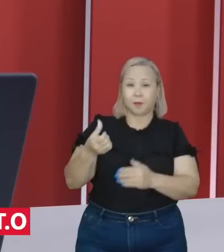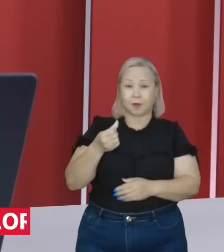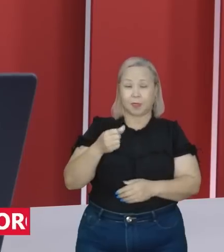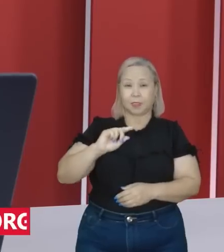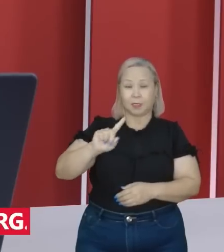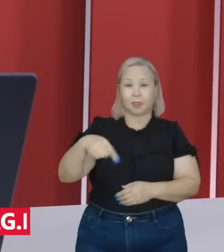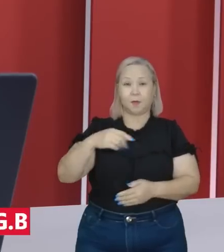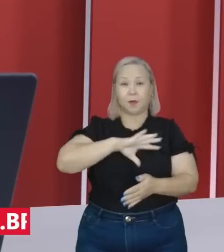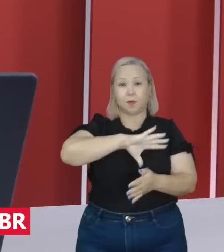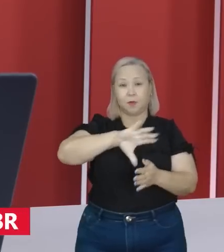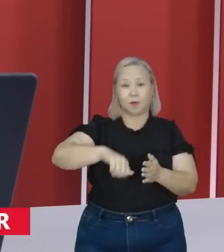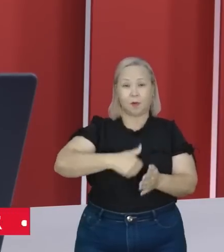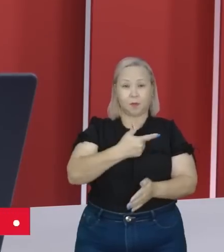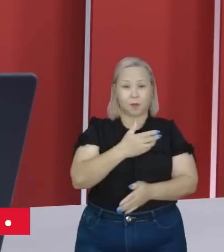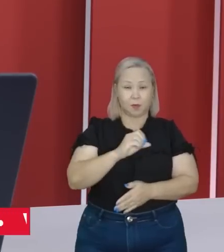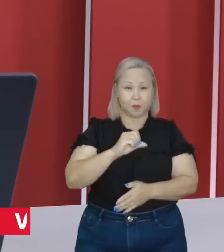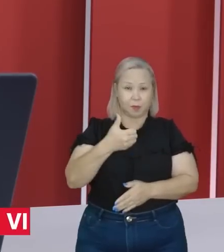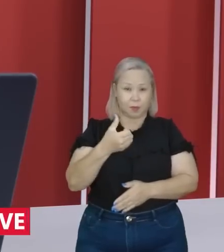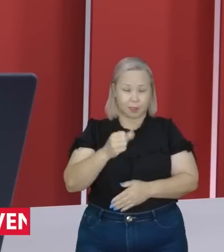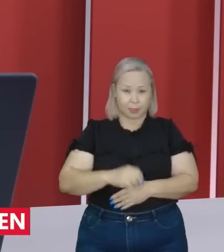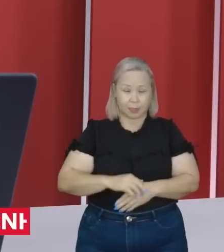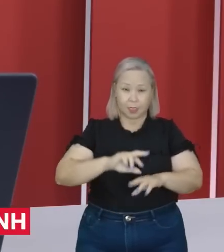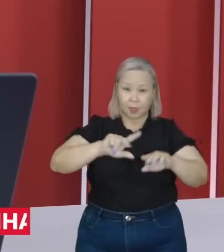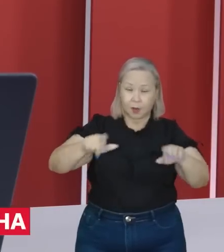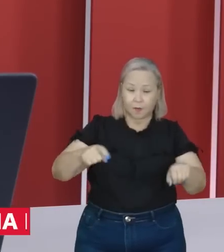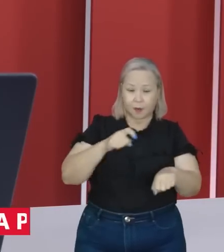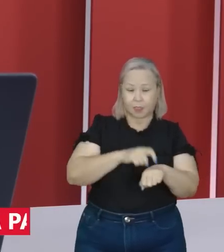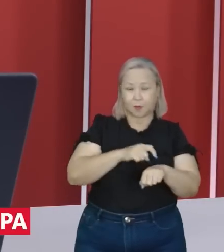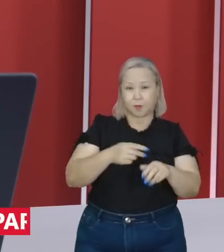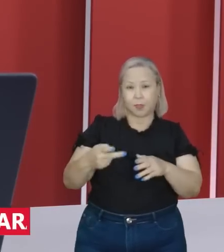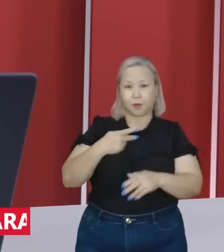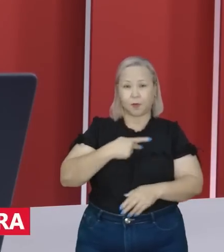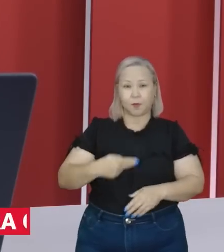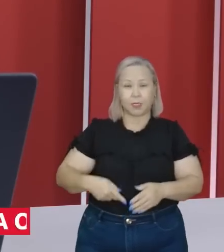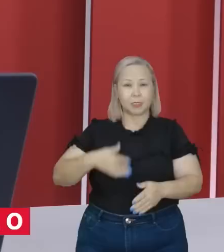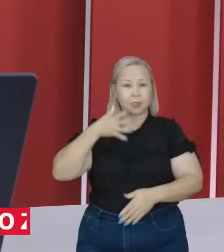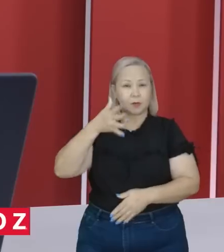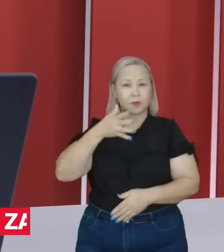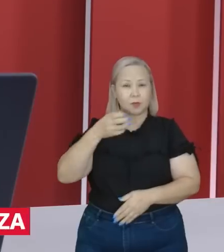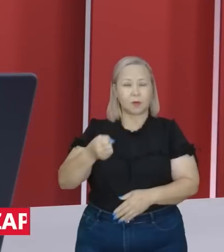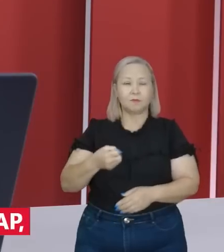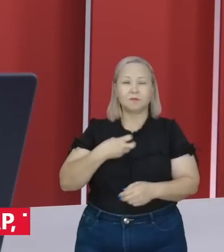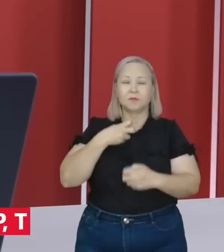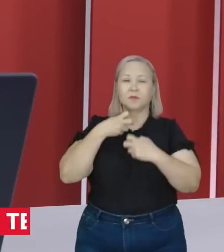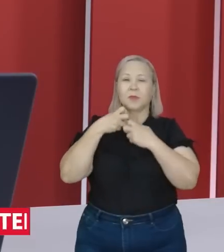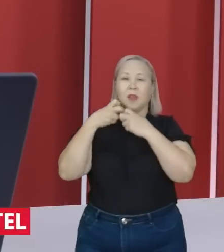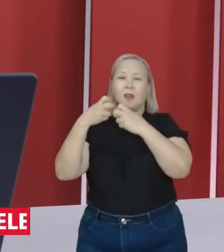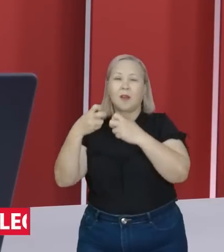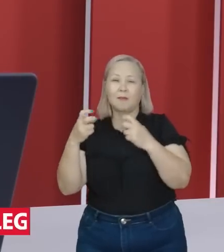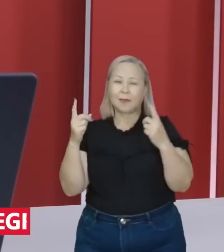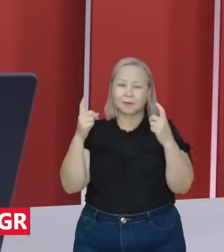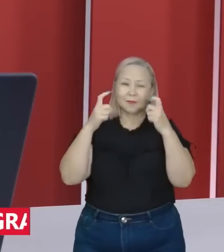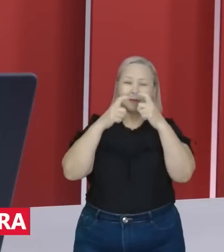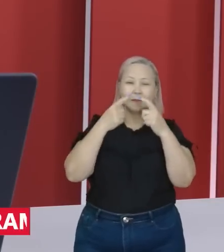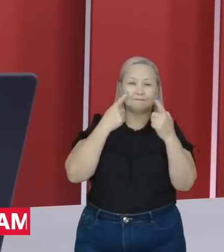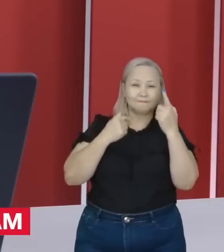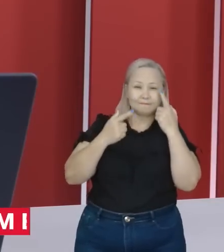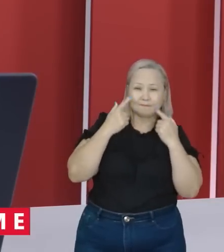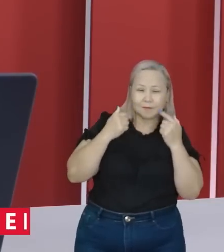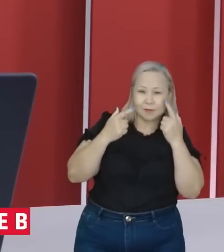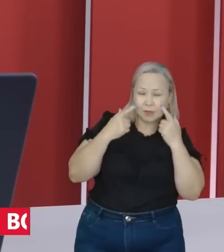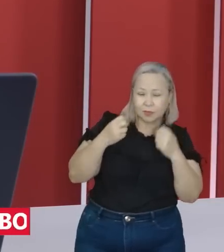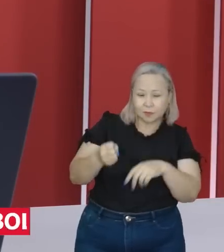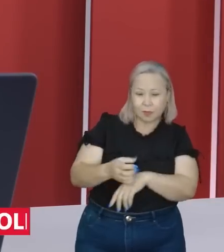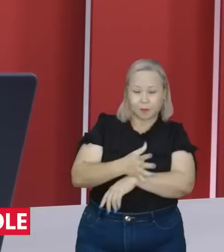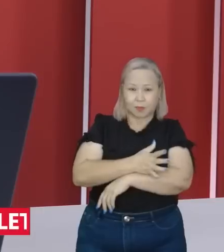de 2016. Em vários momentos, o presidente discursou com a voz embargada e lágrima nos olhos, quando